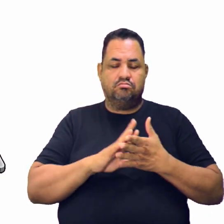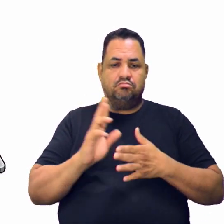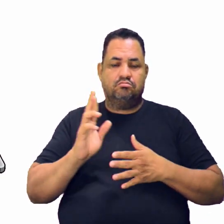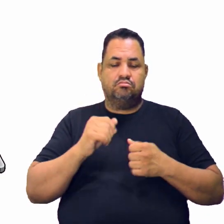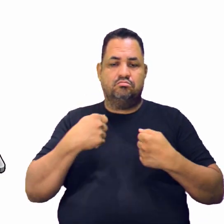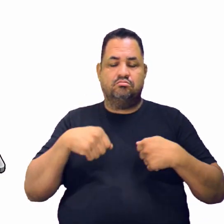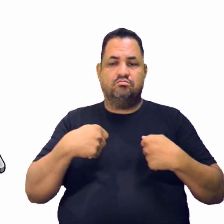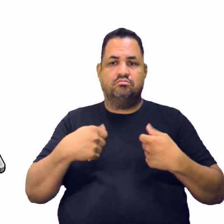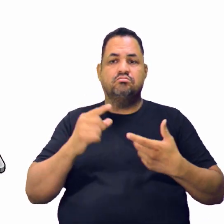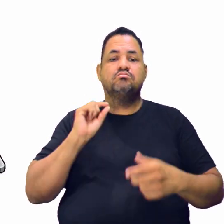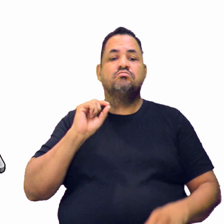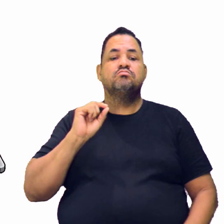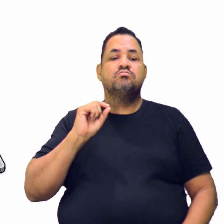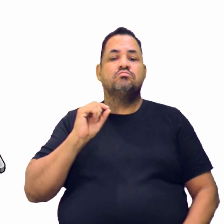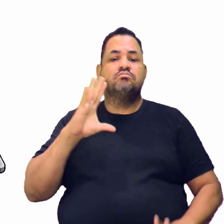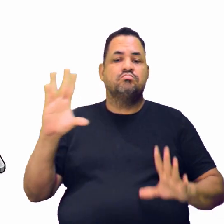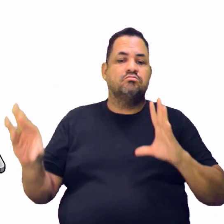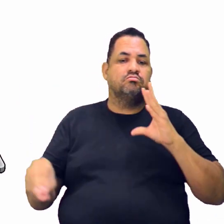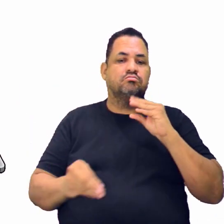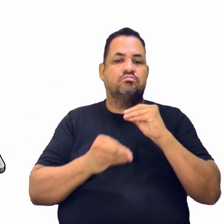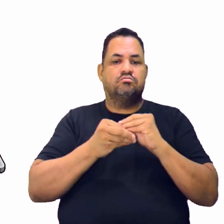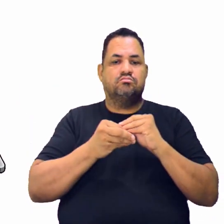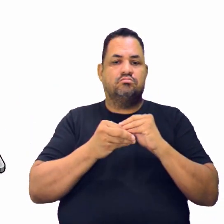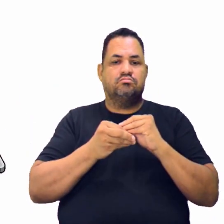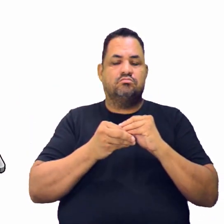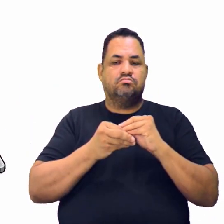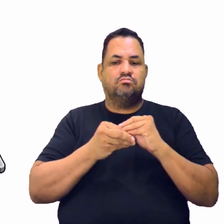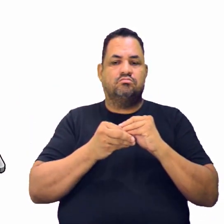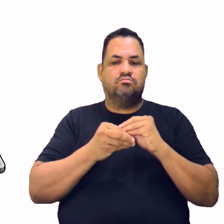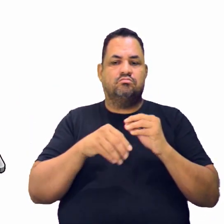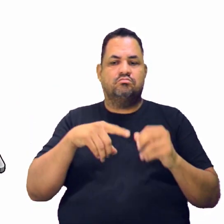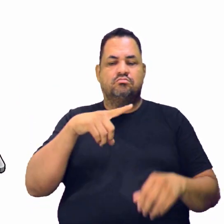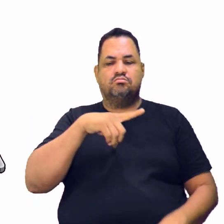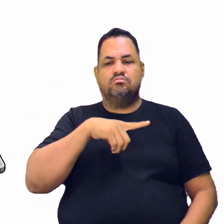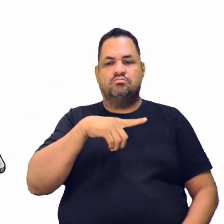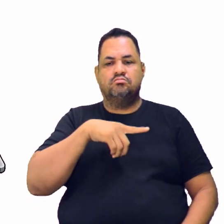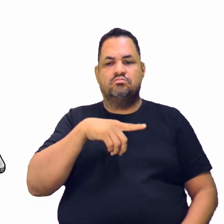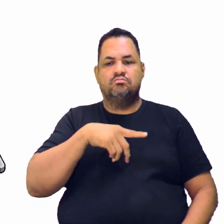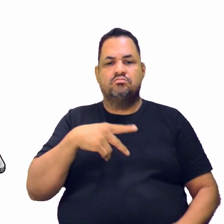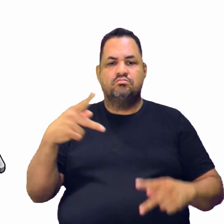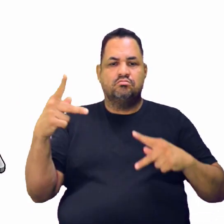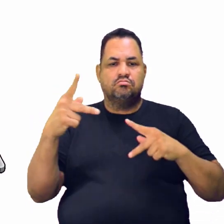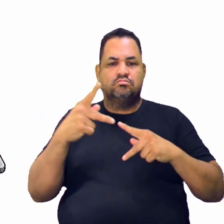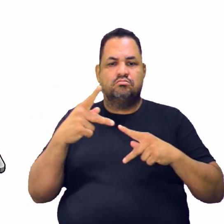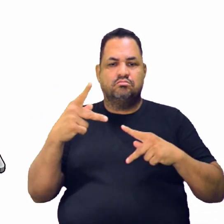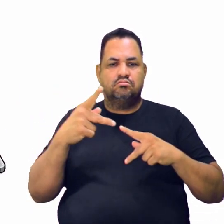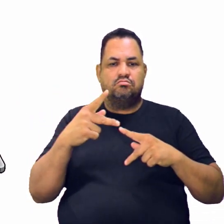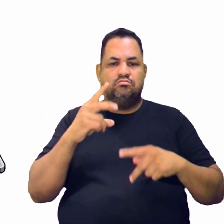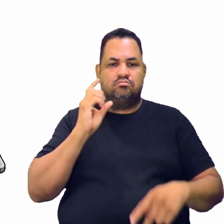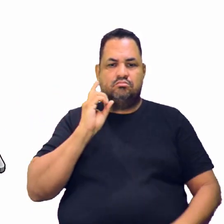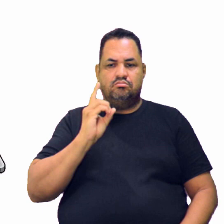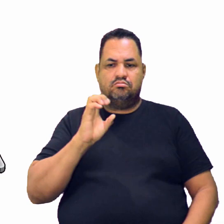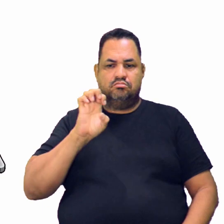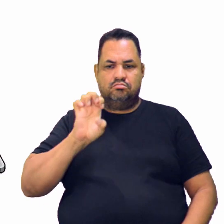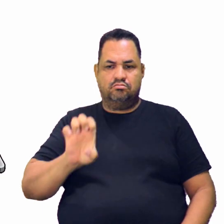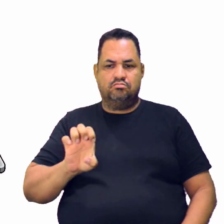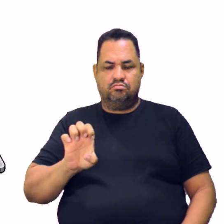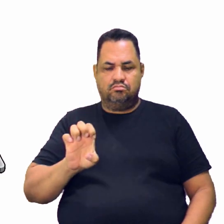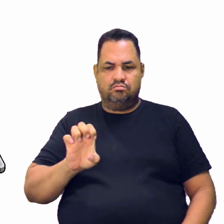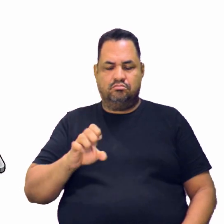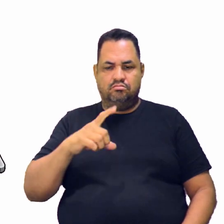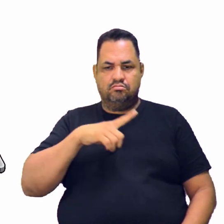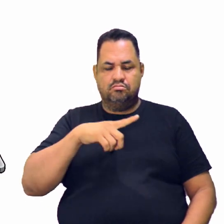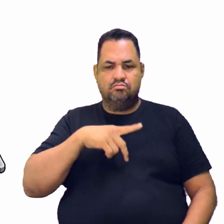alguma coisa. Olha só, o complemento verbal veio acompanhado da preposição de. Se